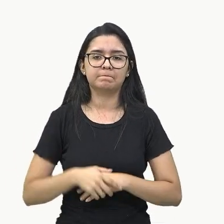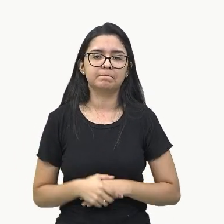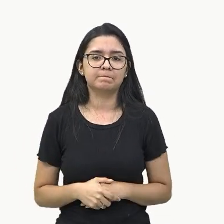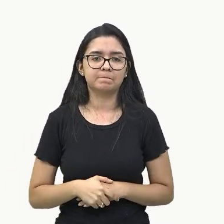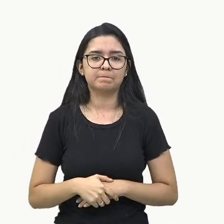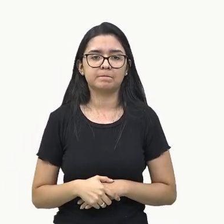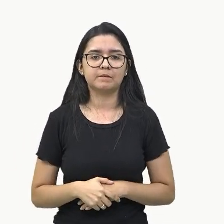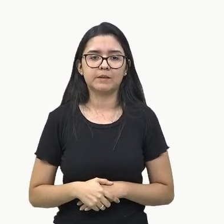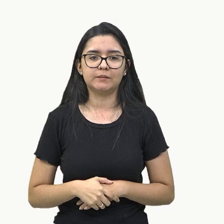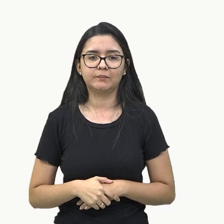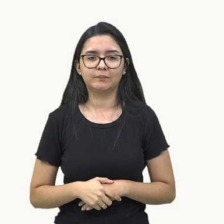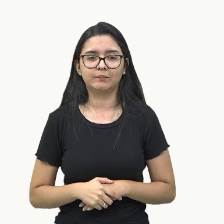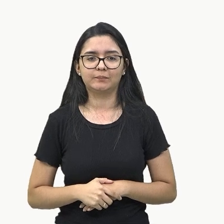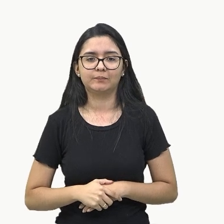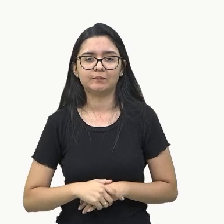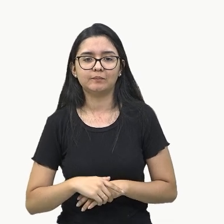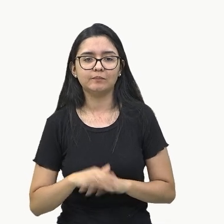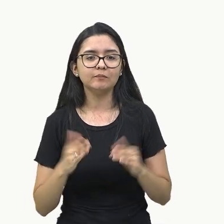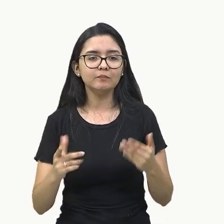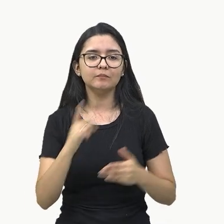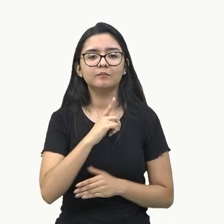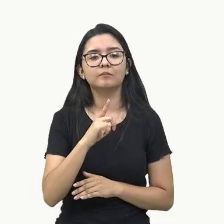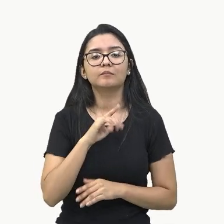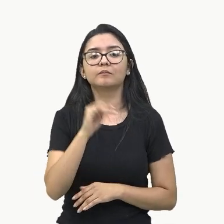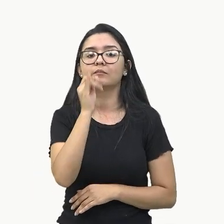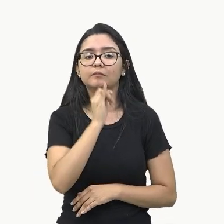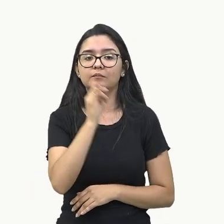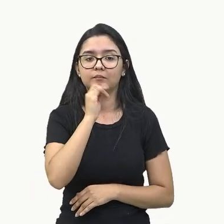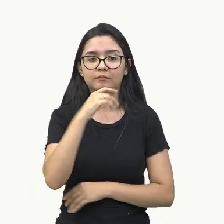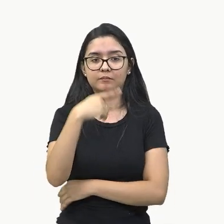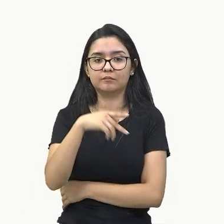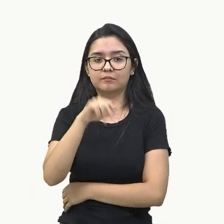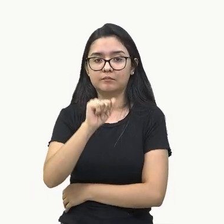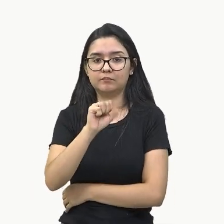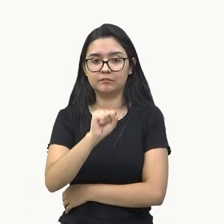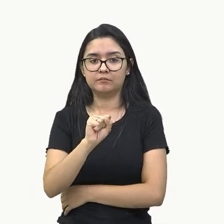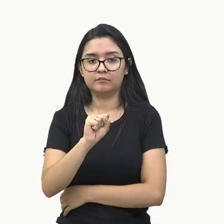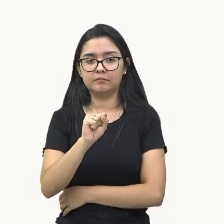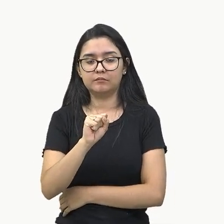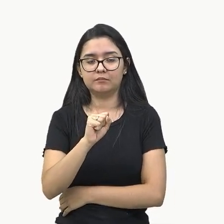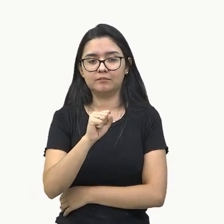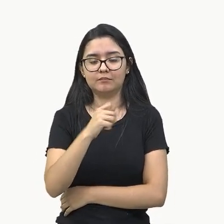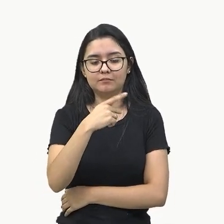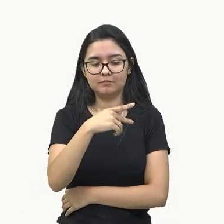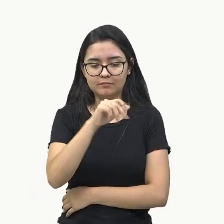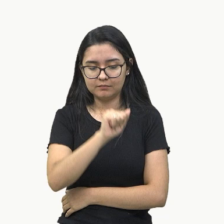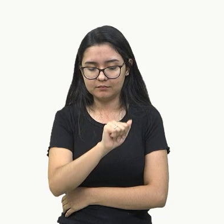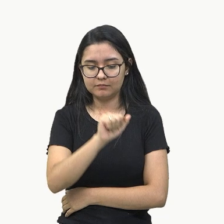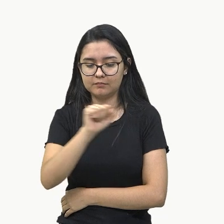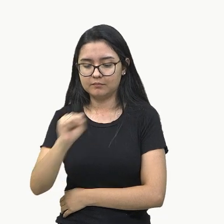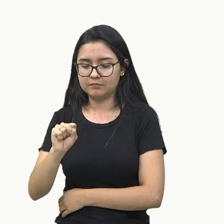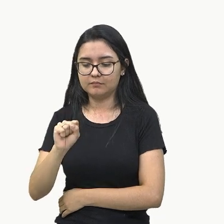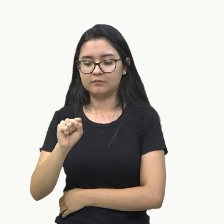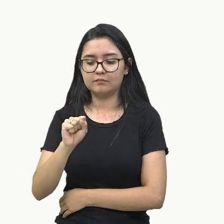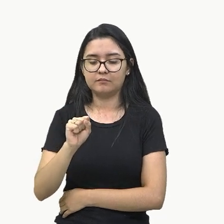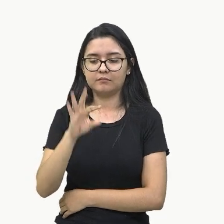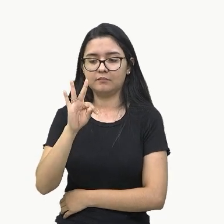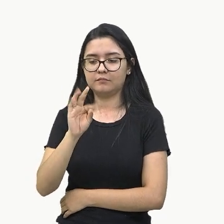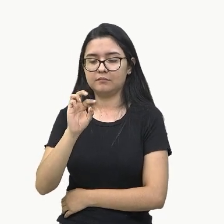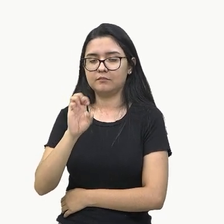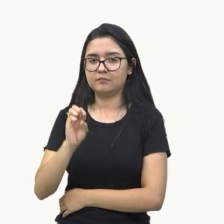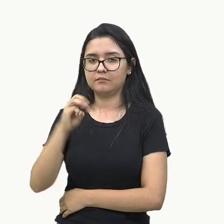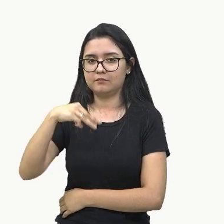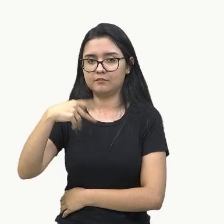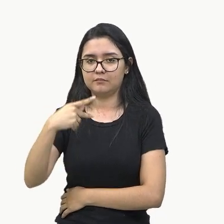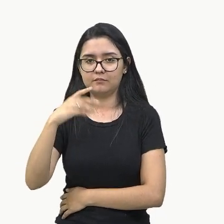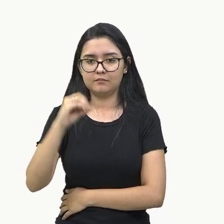vai ver palavras como passatempo, em que eu estou juntando duas palavras, passa e tempo.